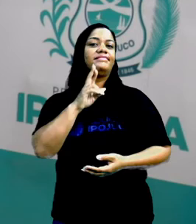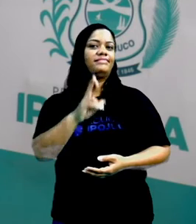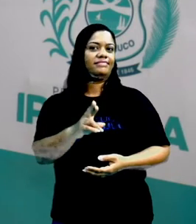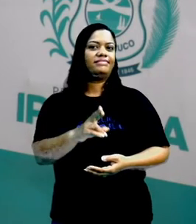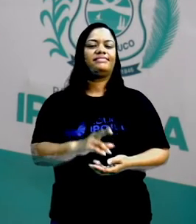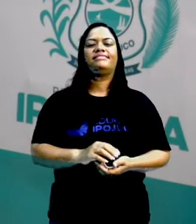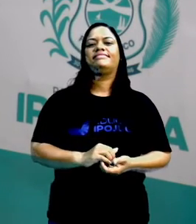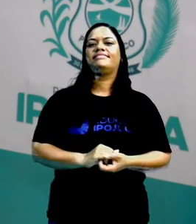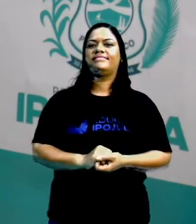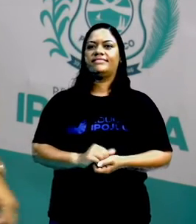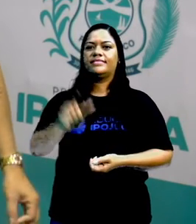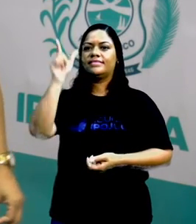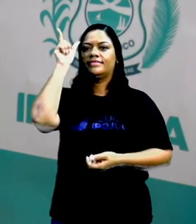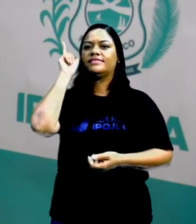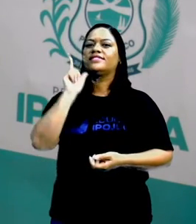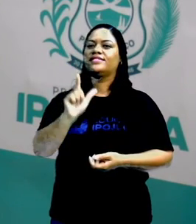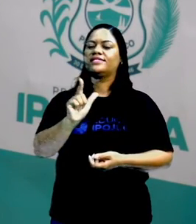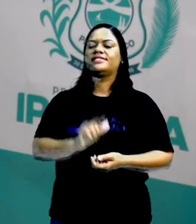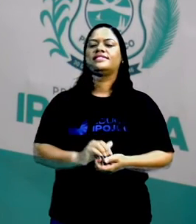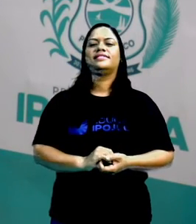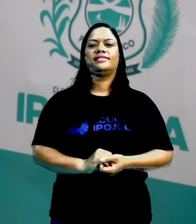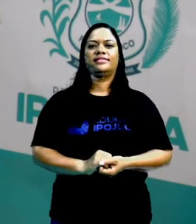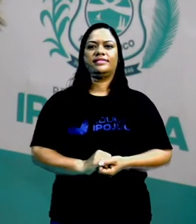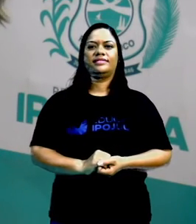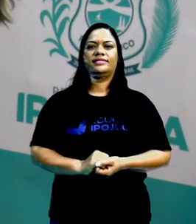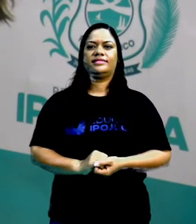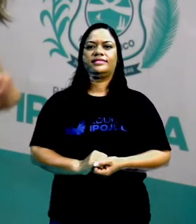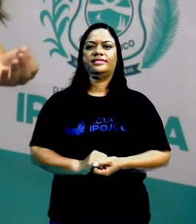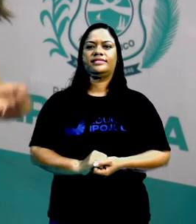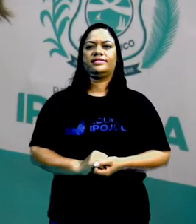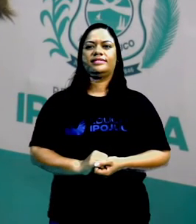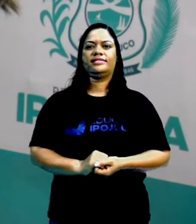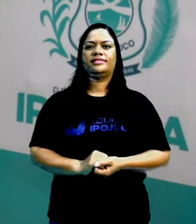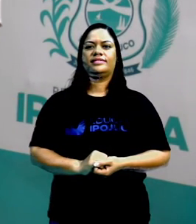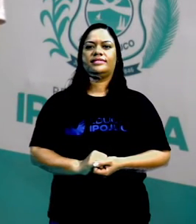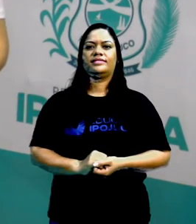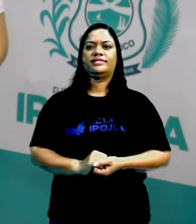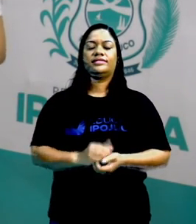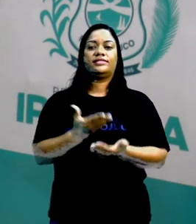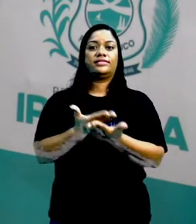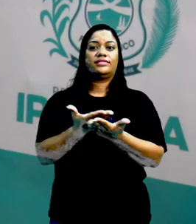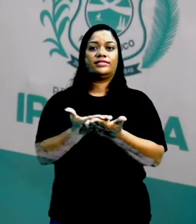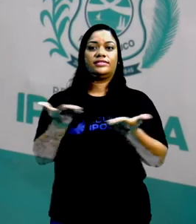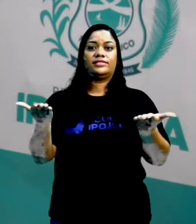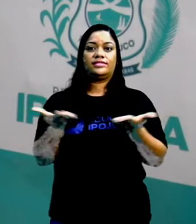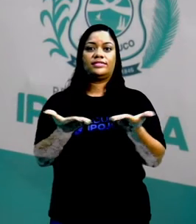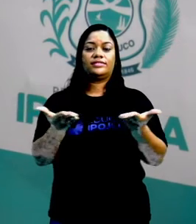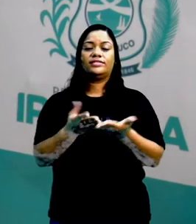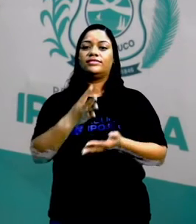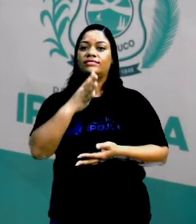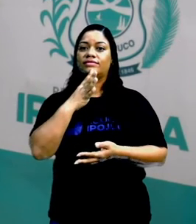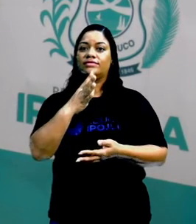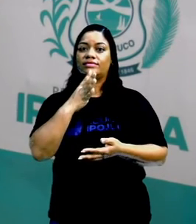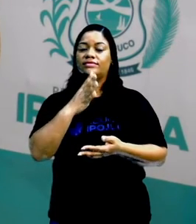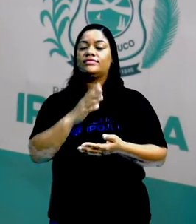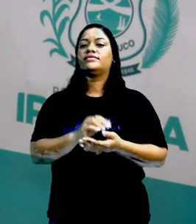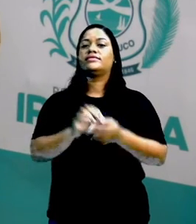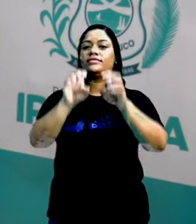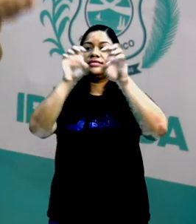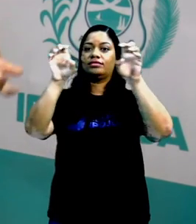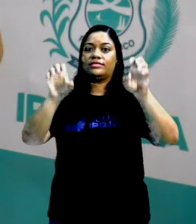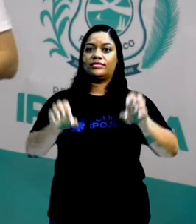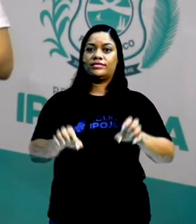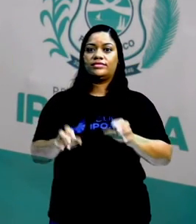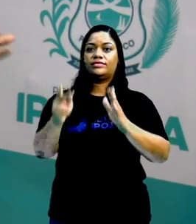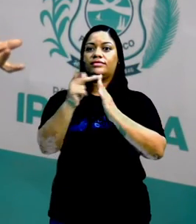beleza. Vão conseguir, tá certo? E aí, na nossa aula de hoje, nós reconhecemos a estrutura do poema